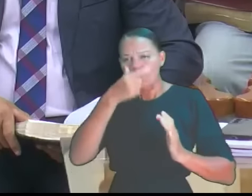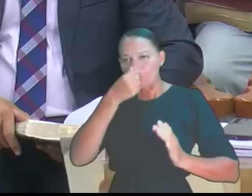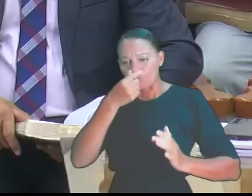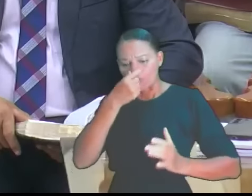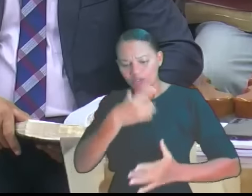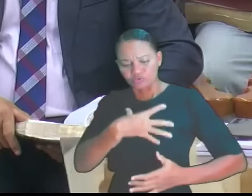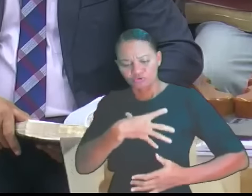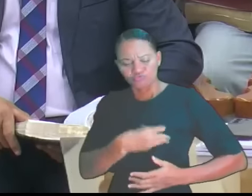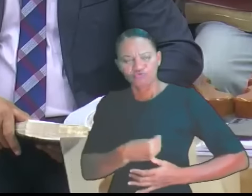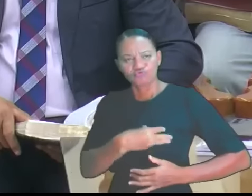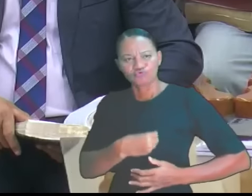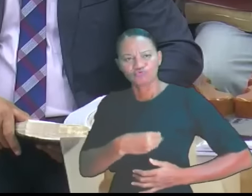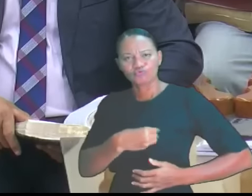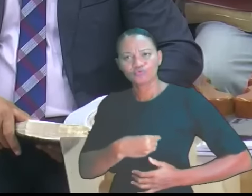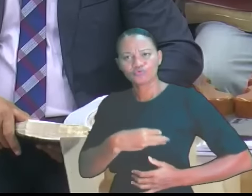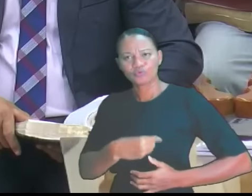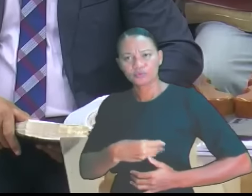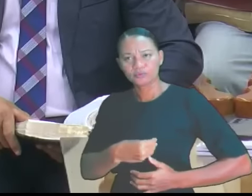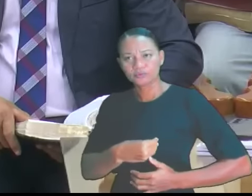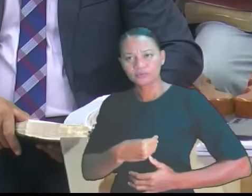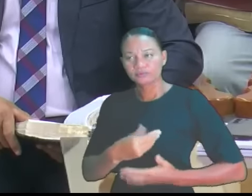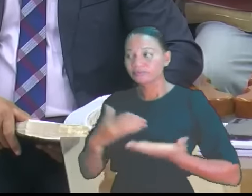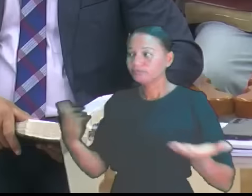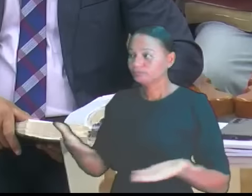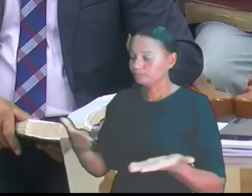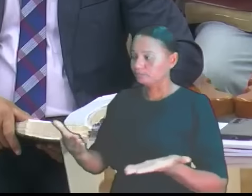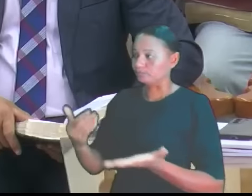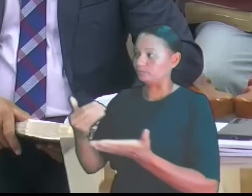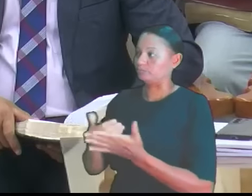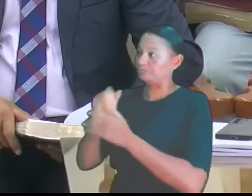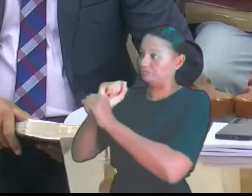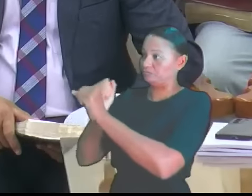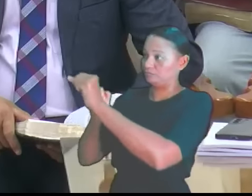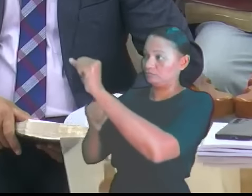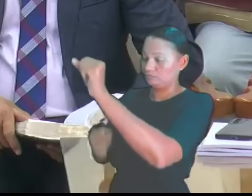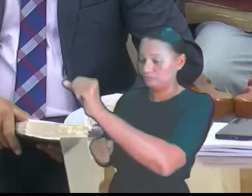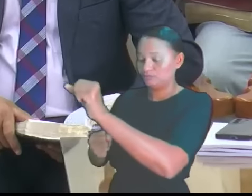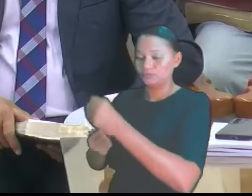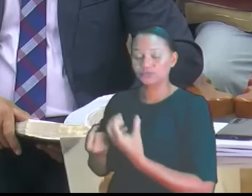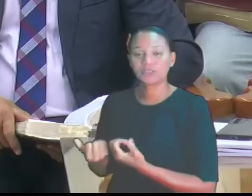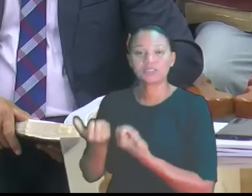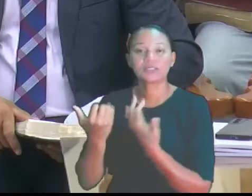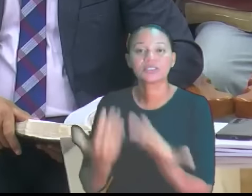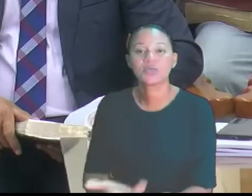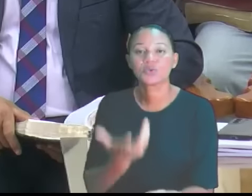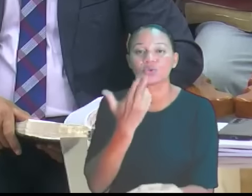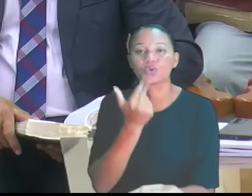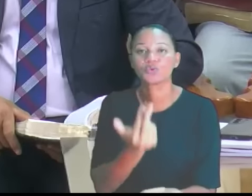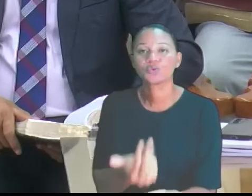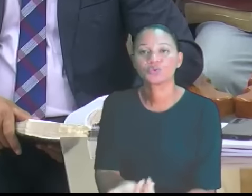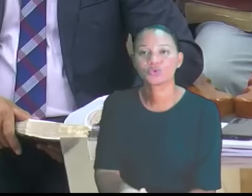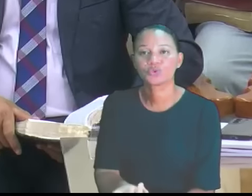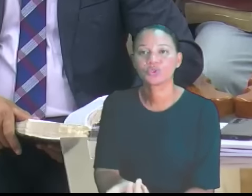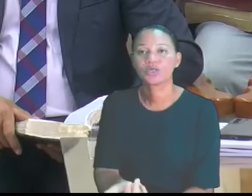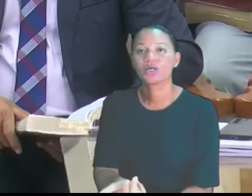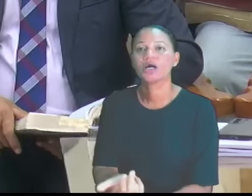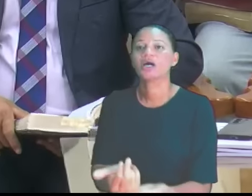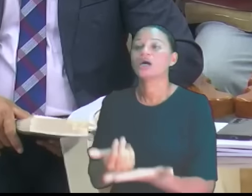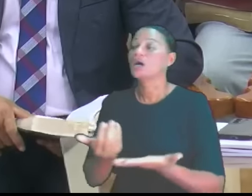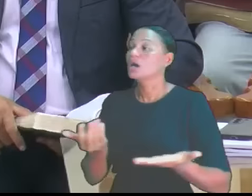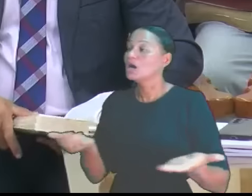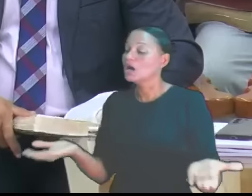mudou. Além de grande e além de nutrir você, a partir de hoje eu sou